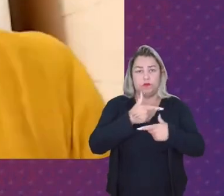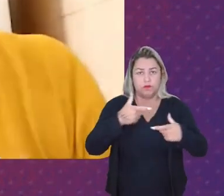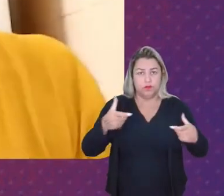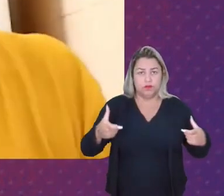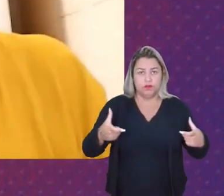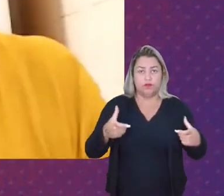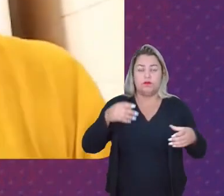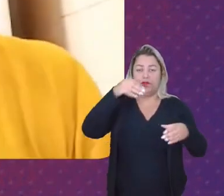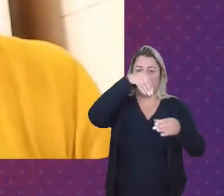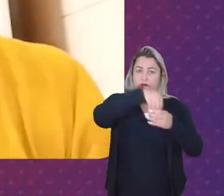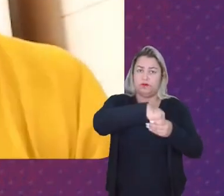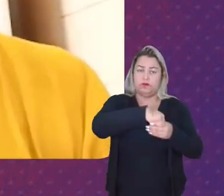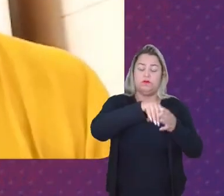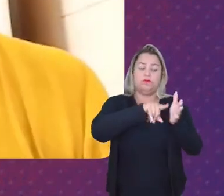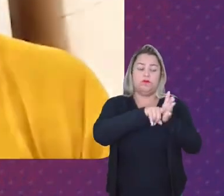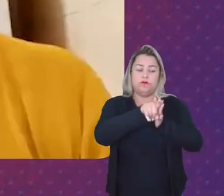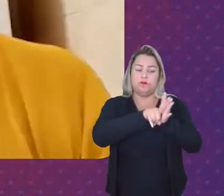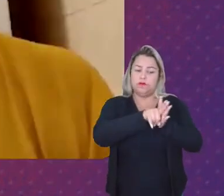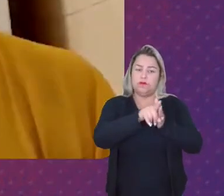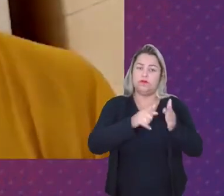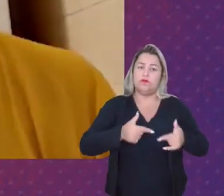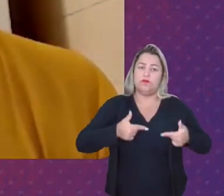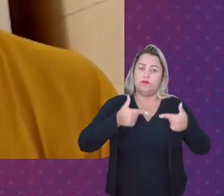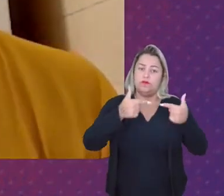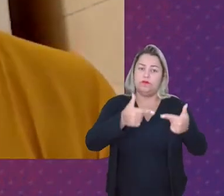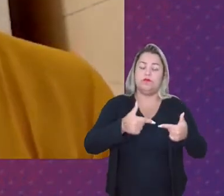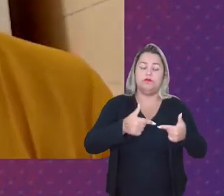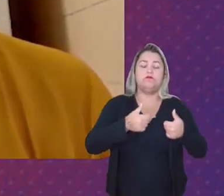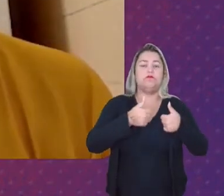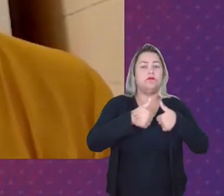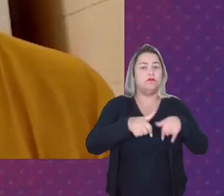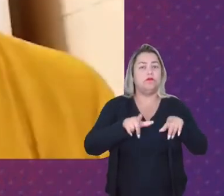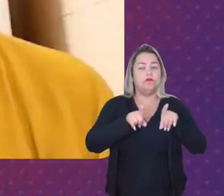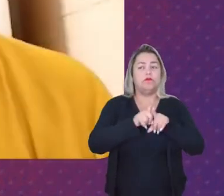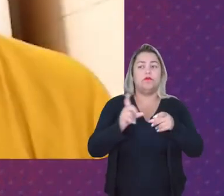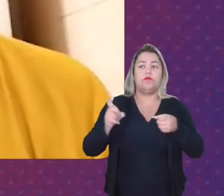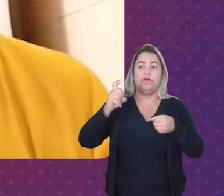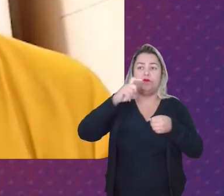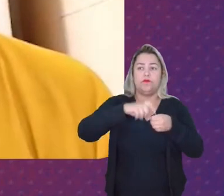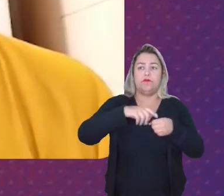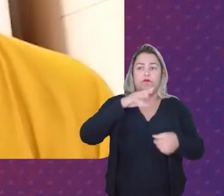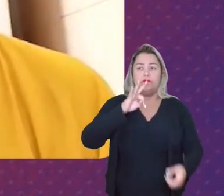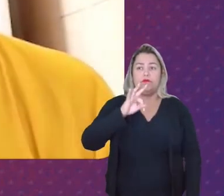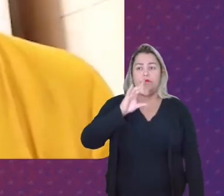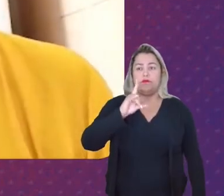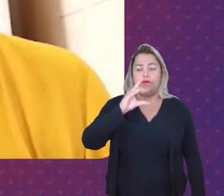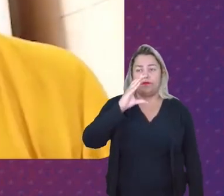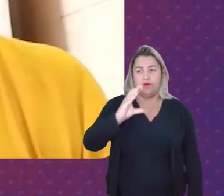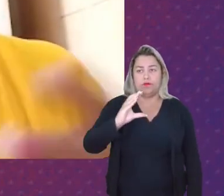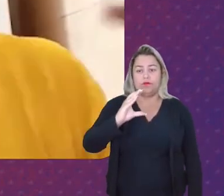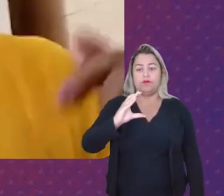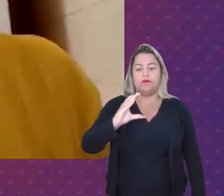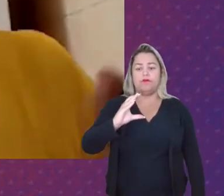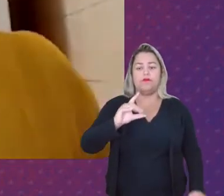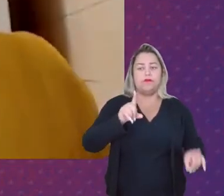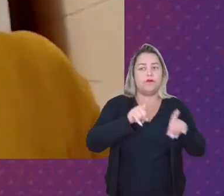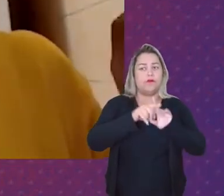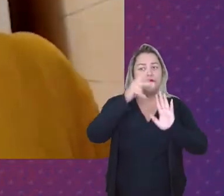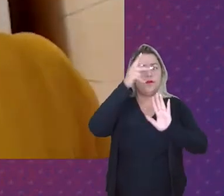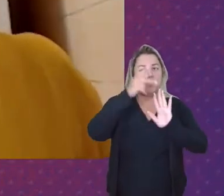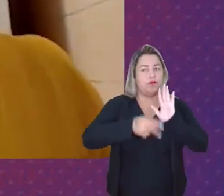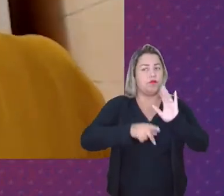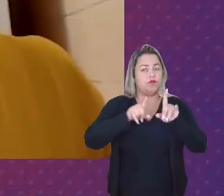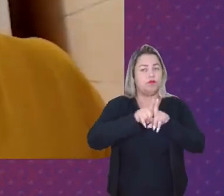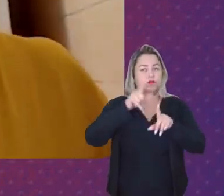E dentro desse plano de luta, a gente está pedindo a volta do TDC, que é o Trabalho Doméstico Cidadão. Foi um projeto